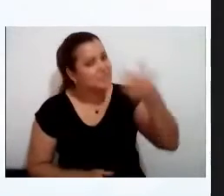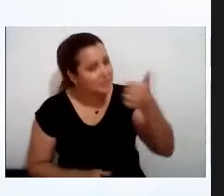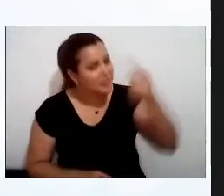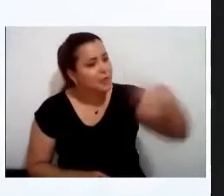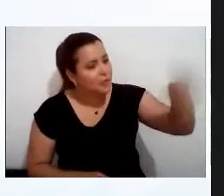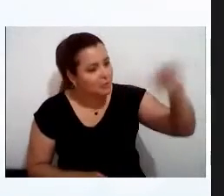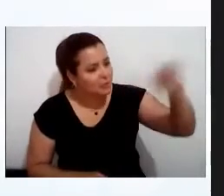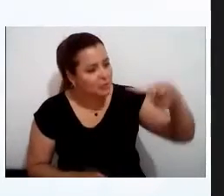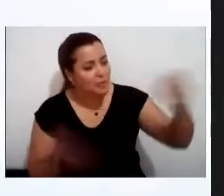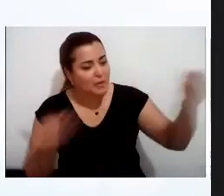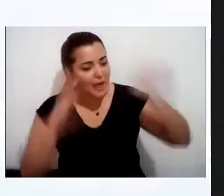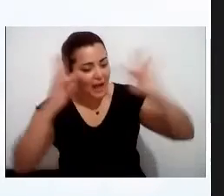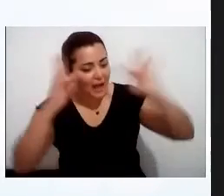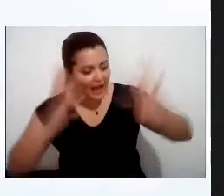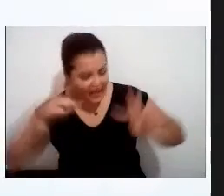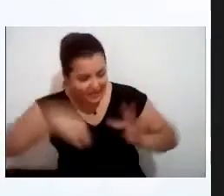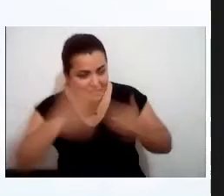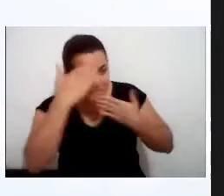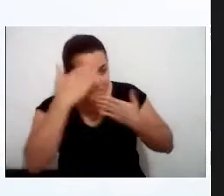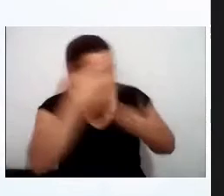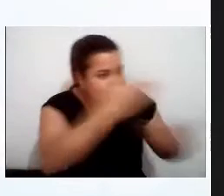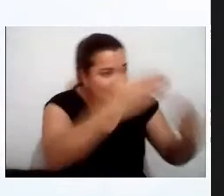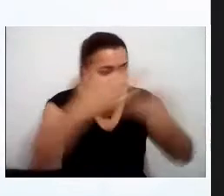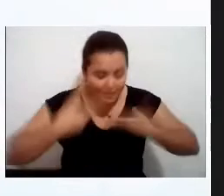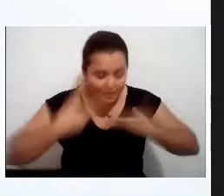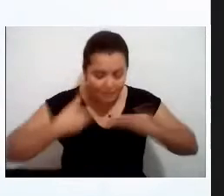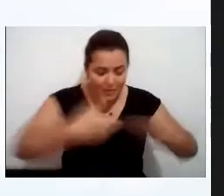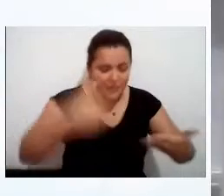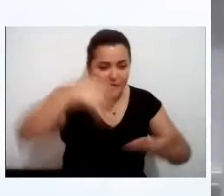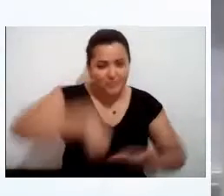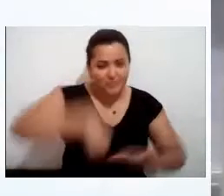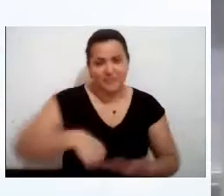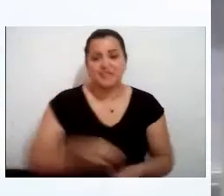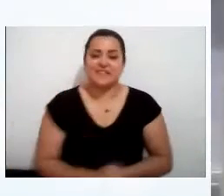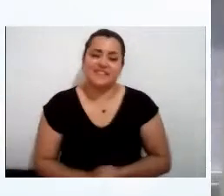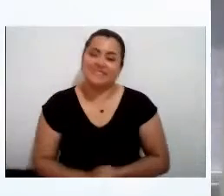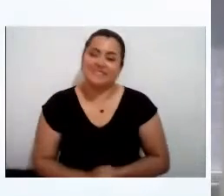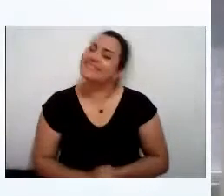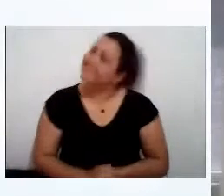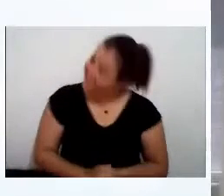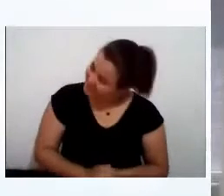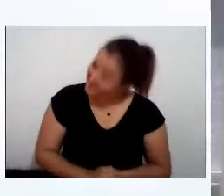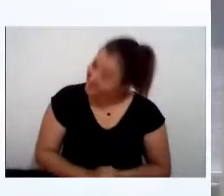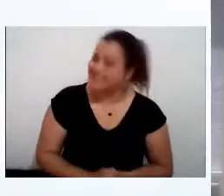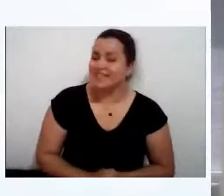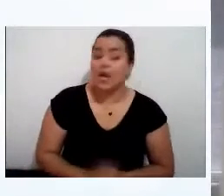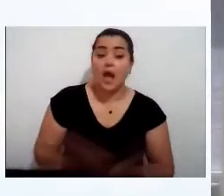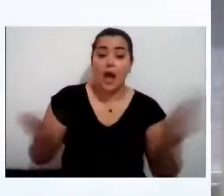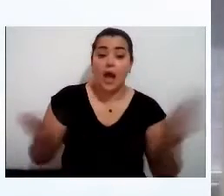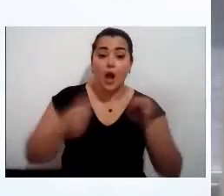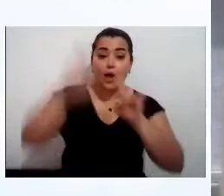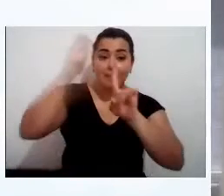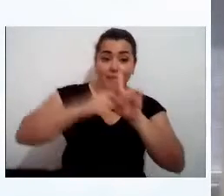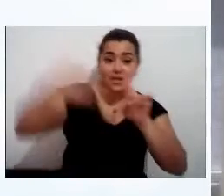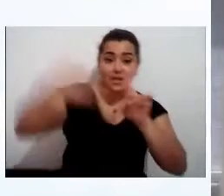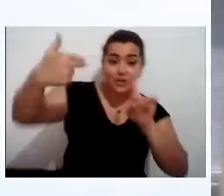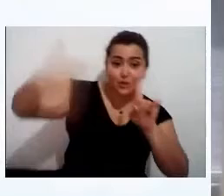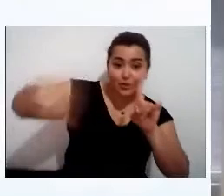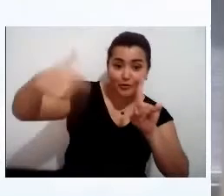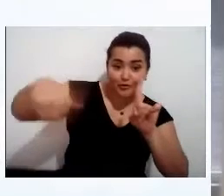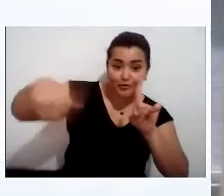e nos acompanham. Obrigado pelo convite novamente. Sim. Estamos em novembro. Estamos